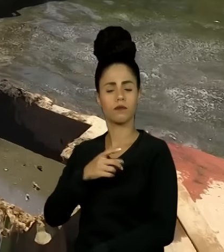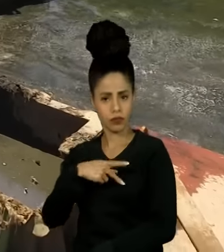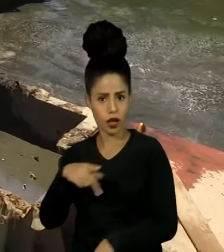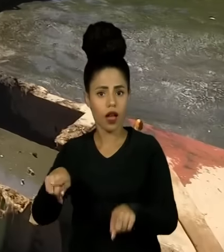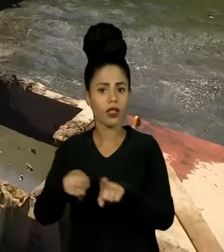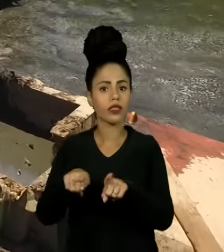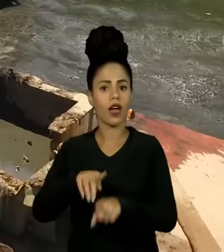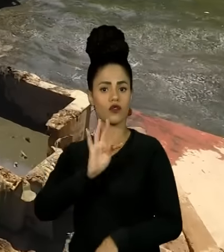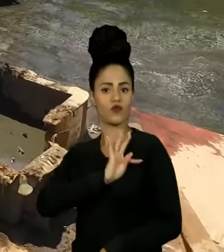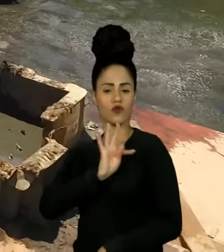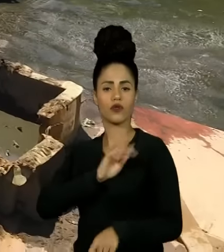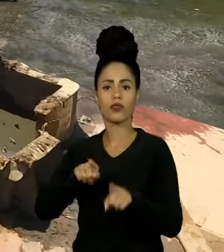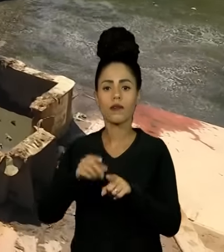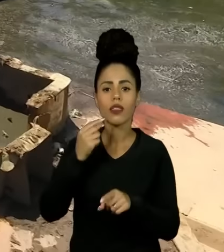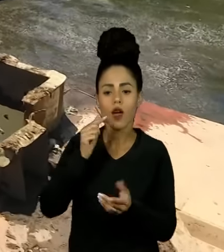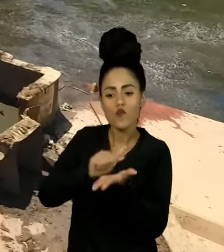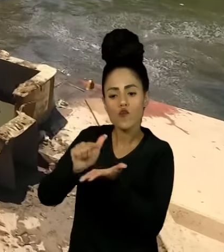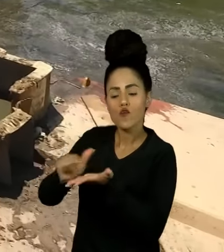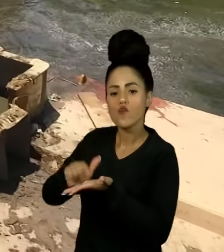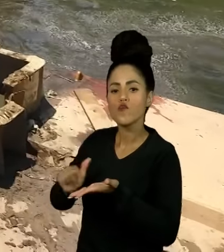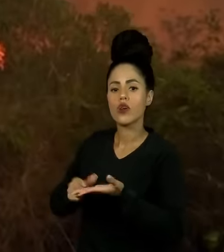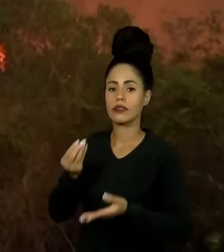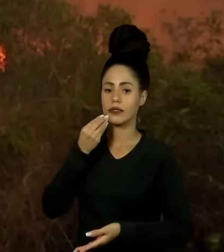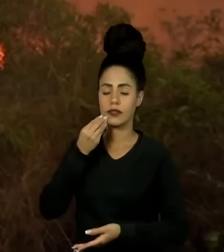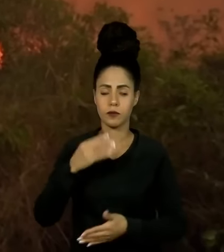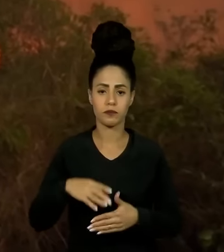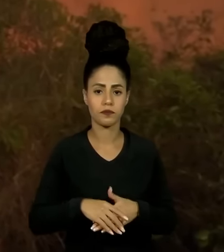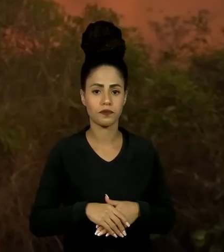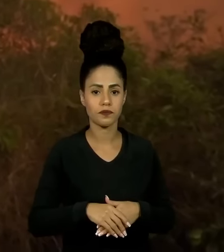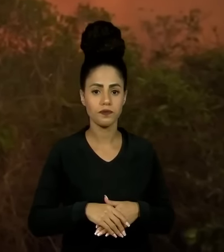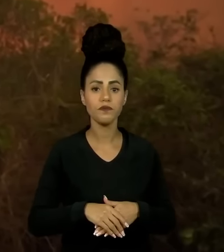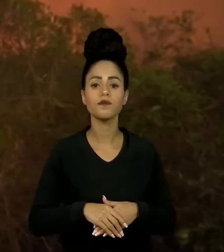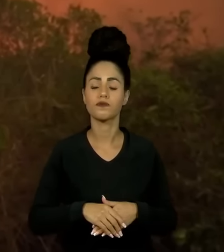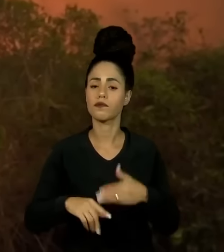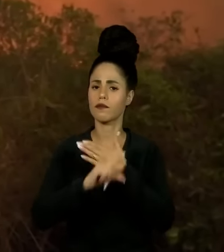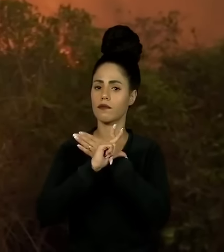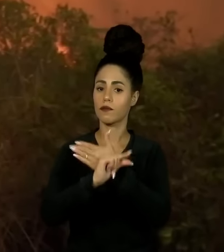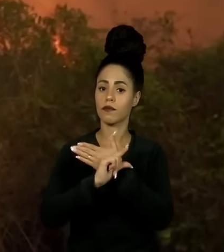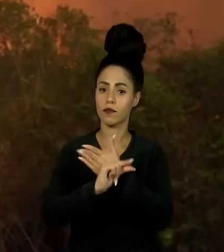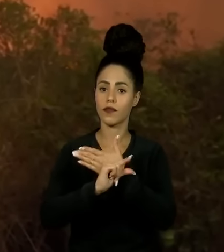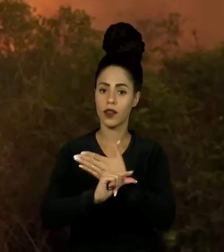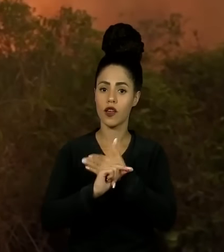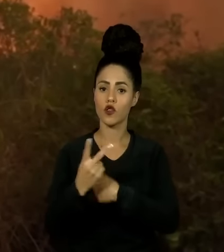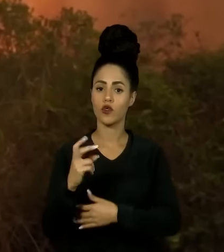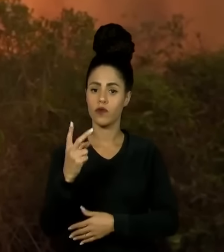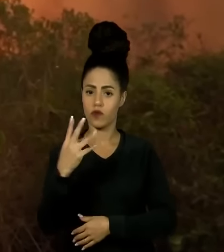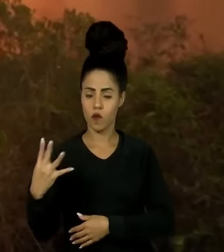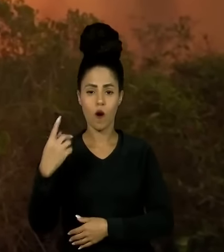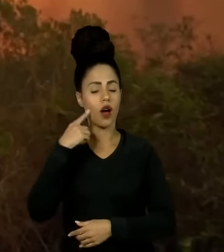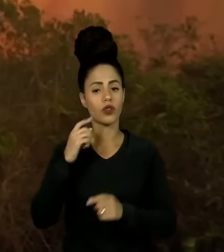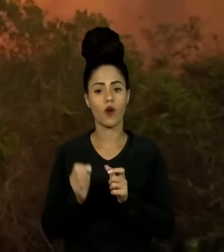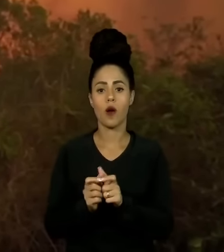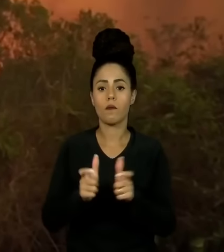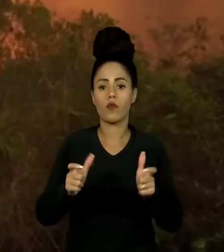a destinação de resíduos sólidos. O Pantanal registrou em 2024